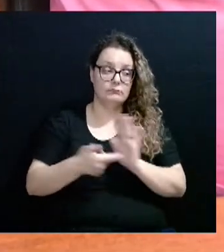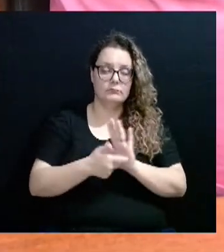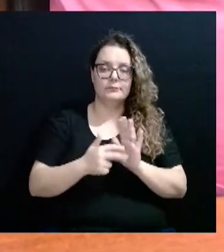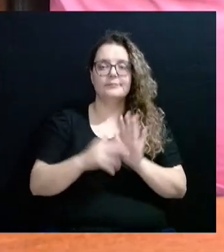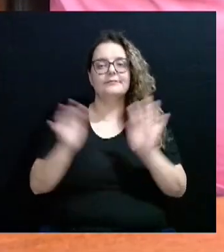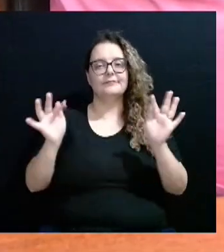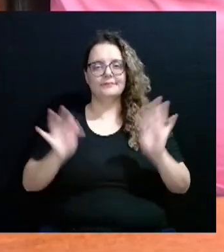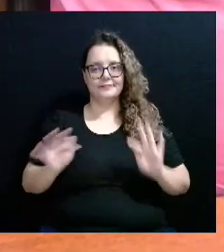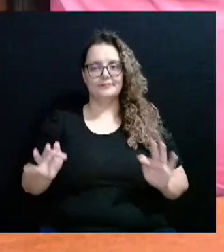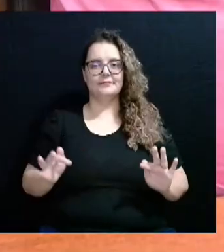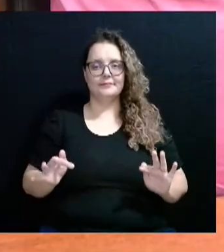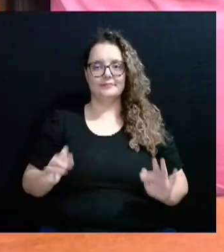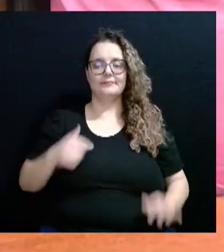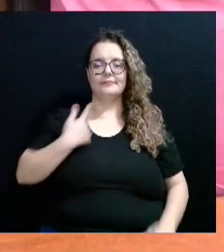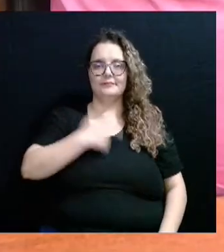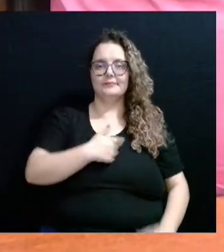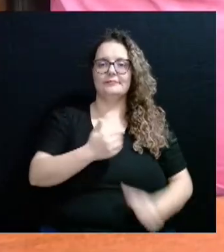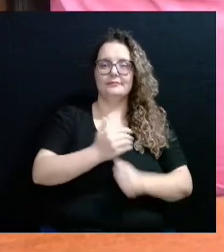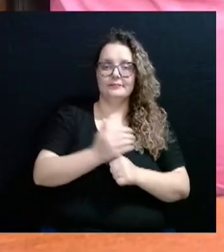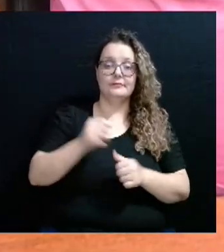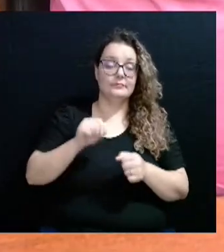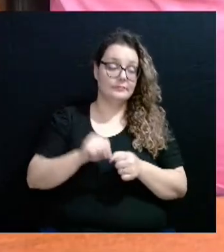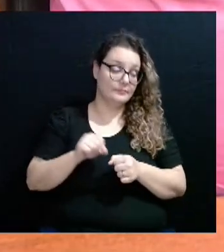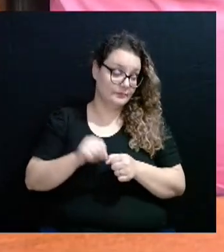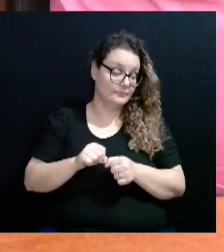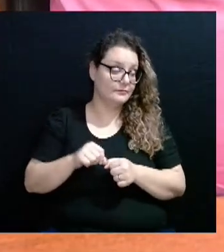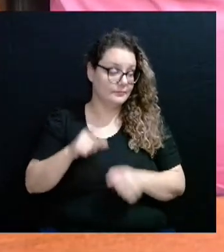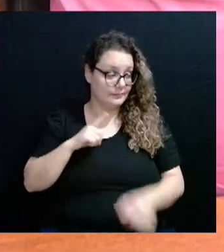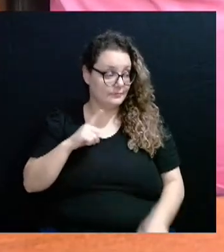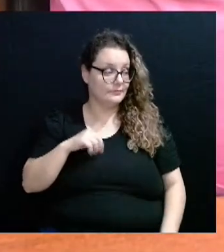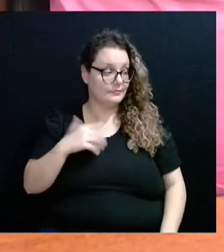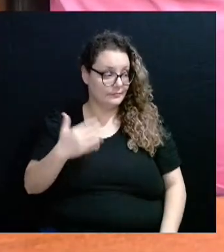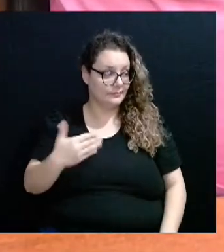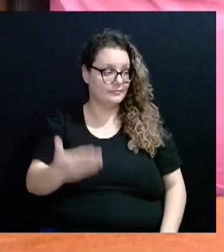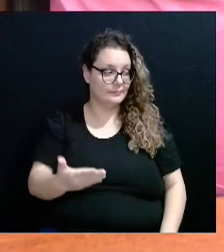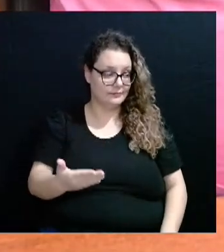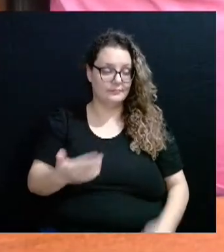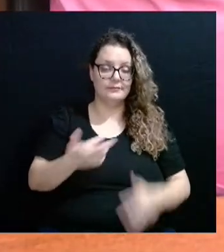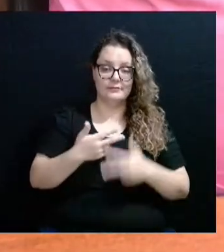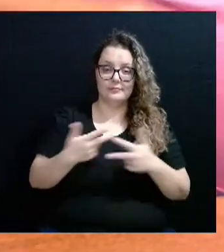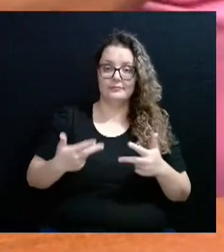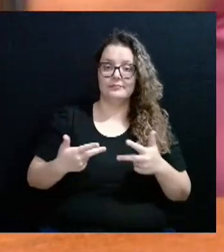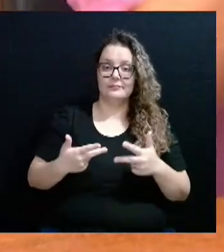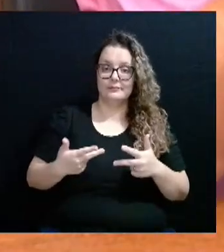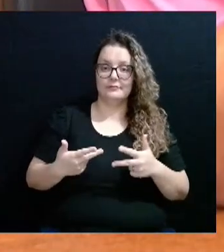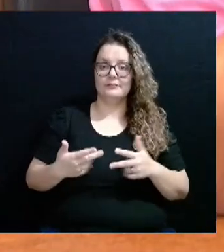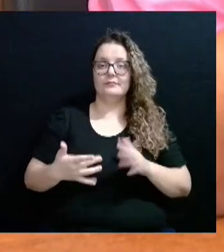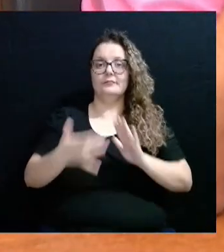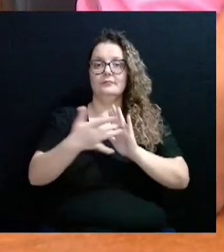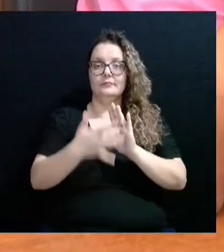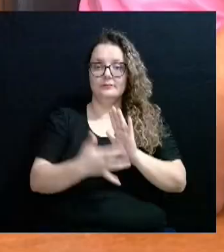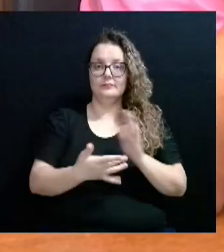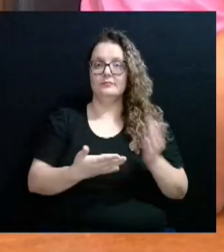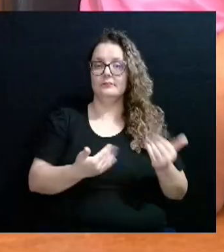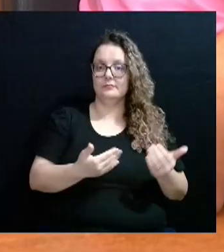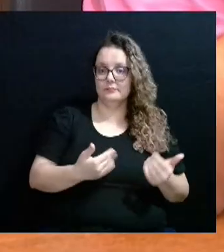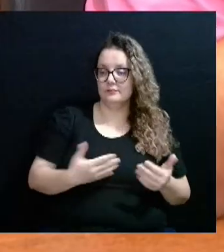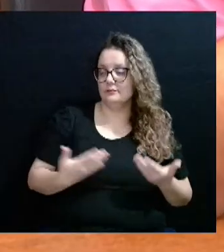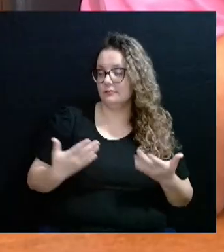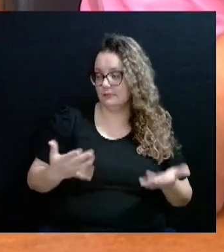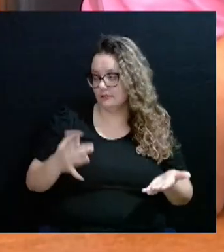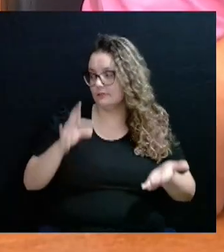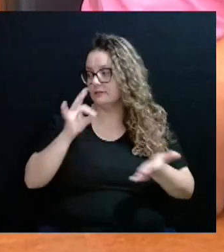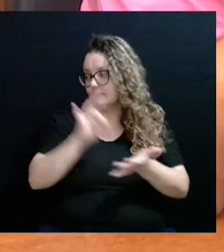o nosso mandato tem feito algo que tem pautado ali a nossa juventude, a juventude que, de fato, tem